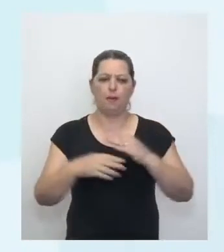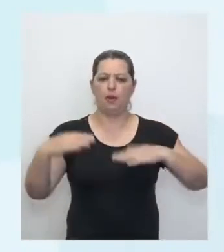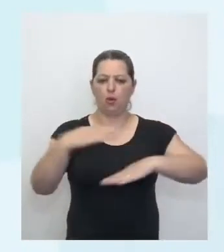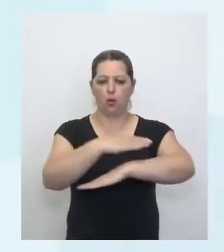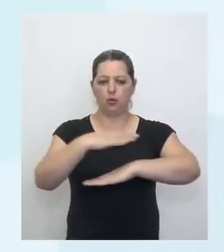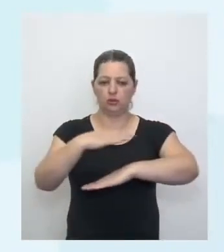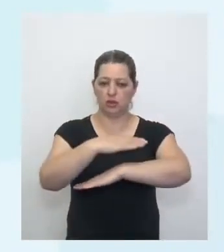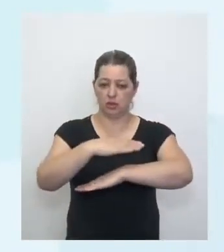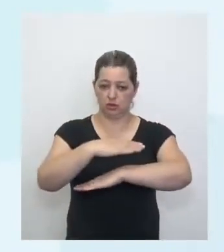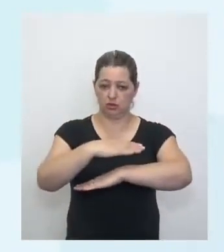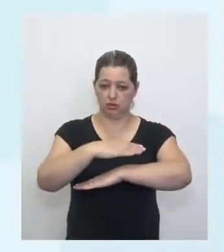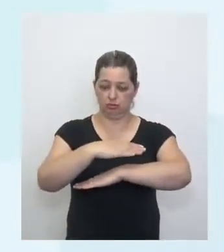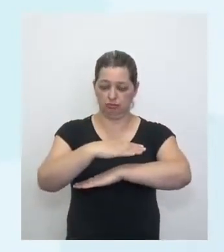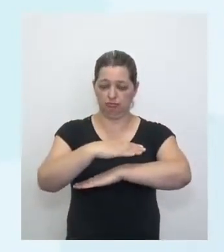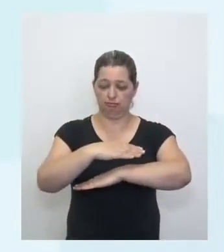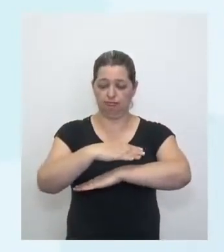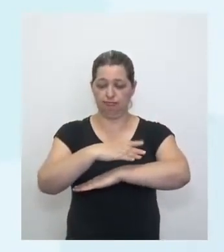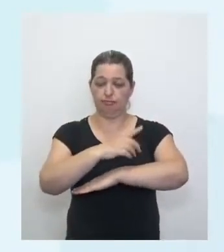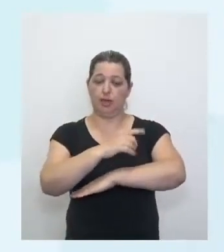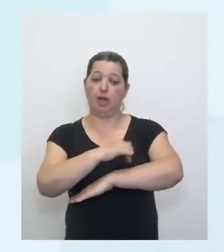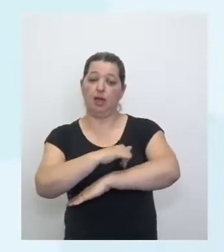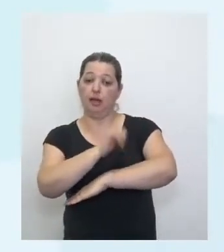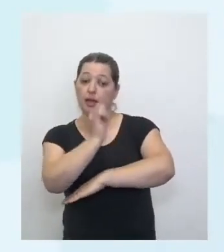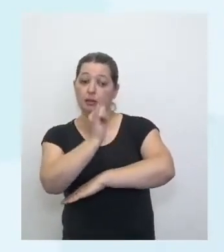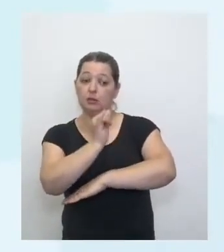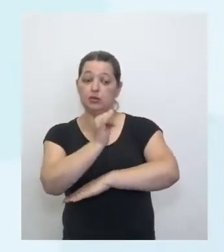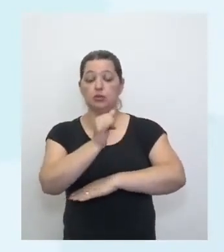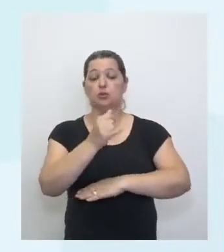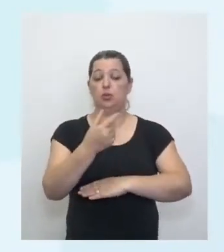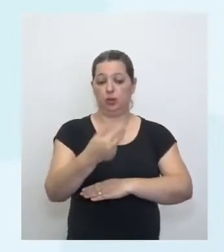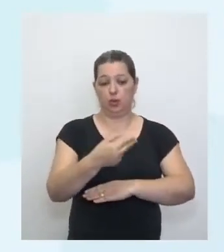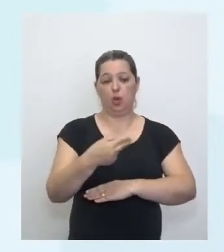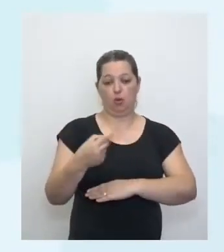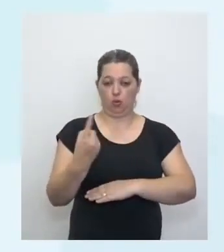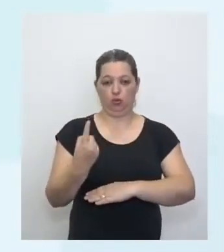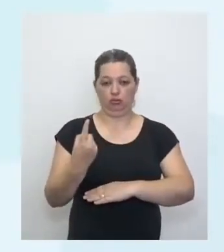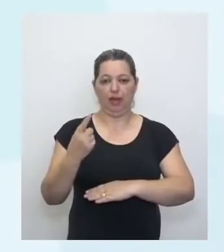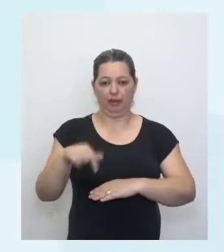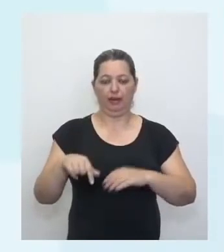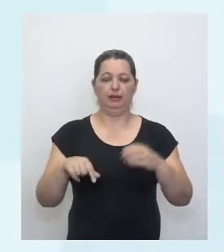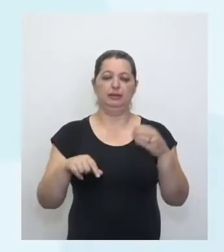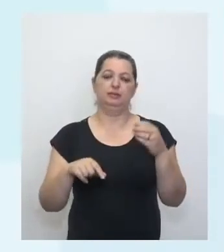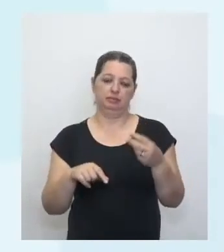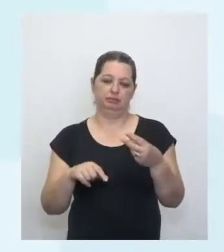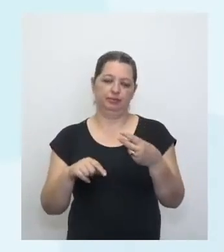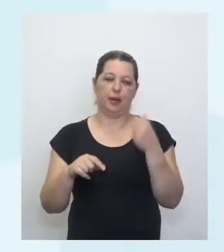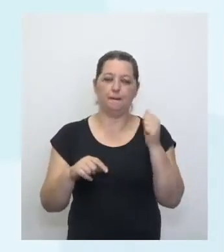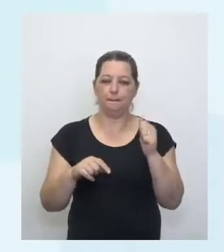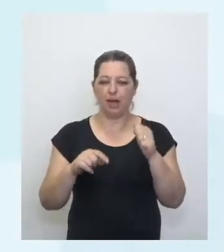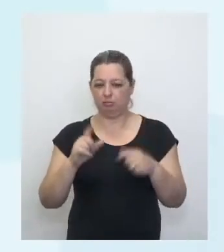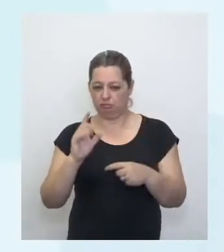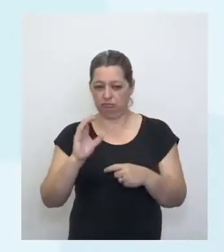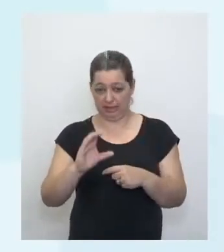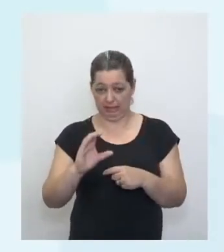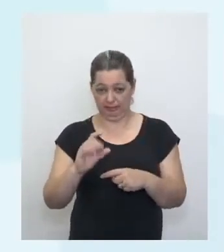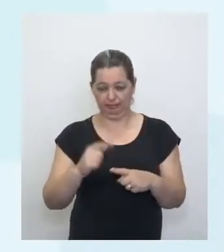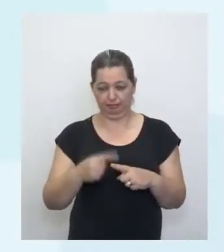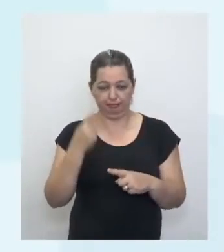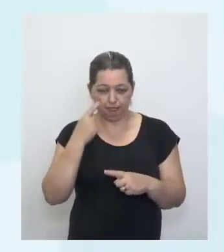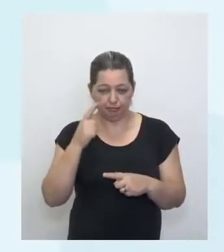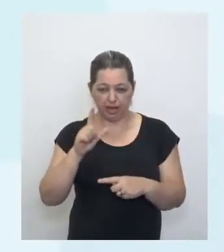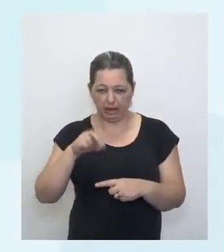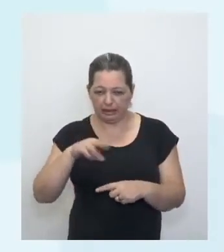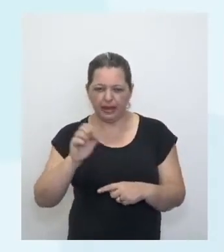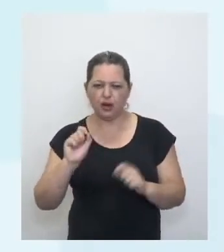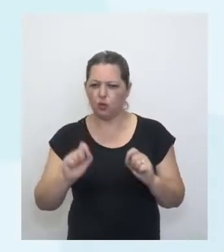É aquela que é y igual a um número, y igual a um número, y igual a 1. É a C. Muito bom. Qual que é a linear mesmo? O y é